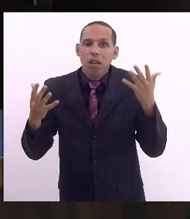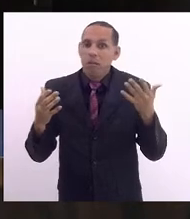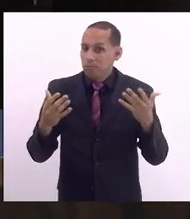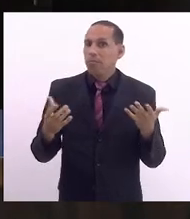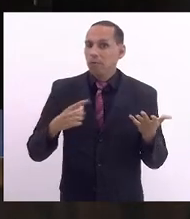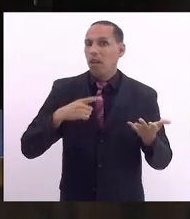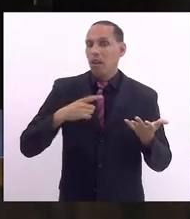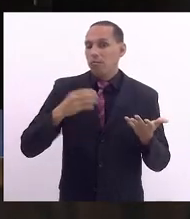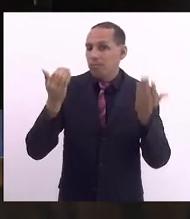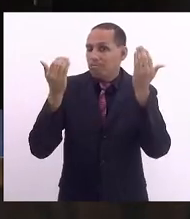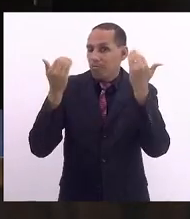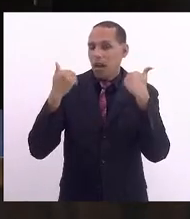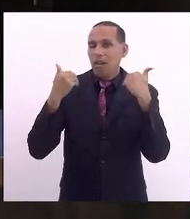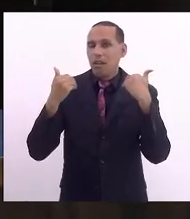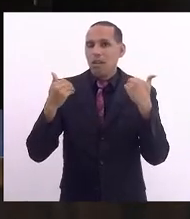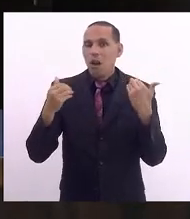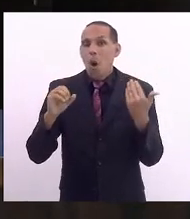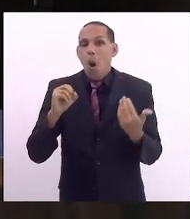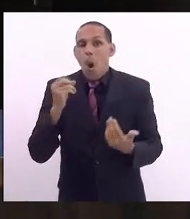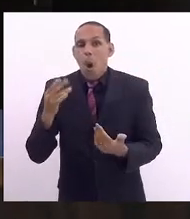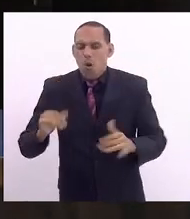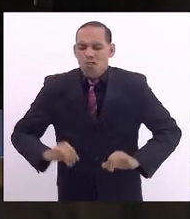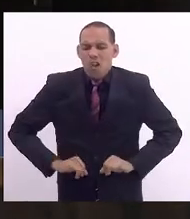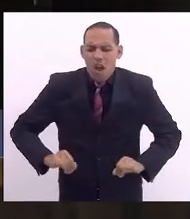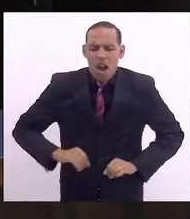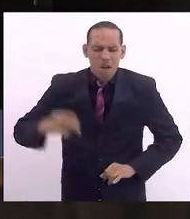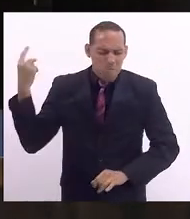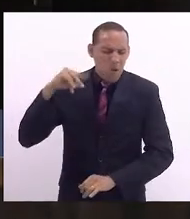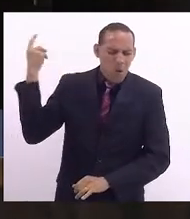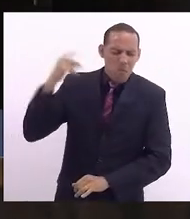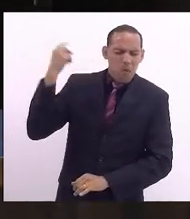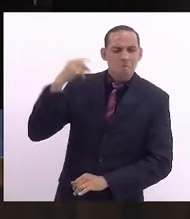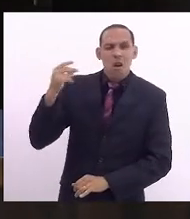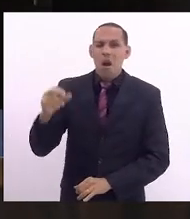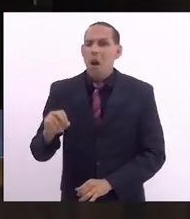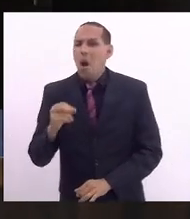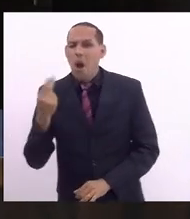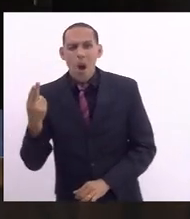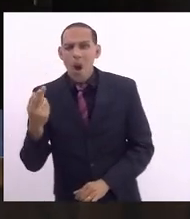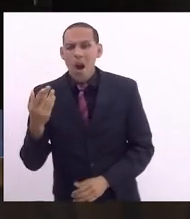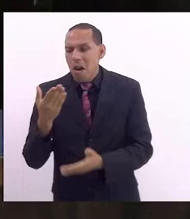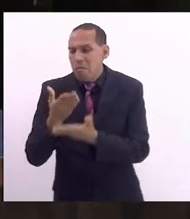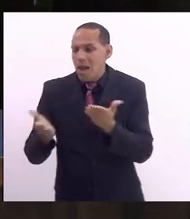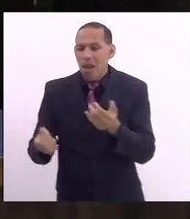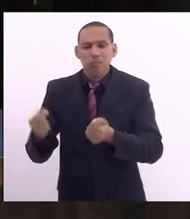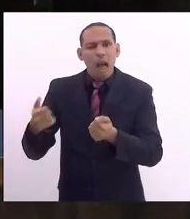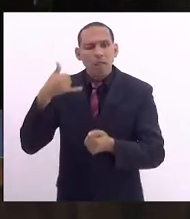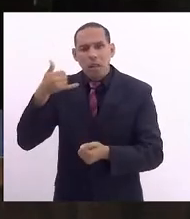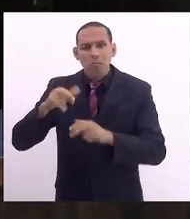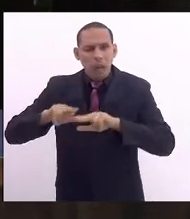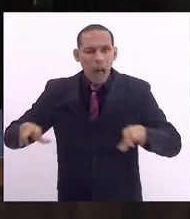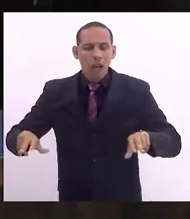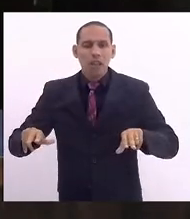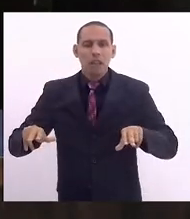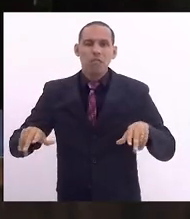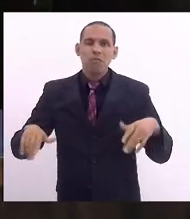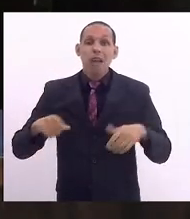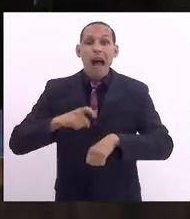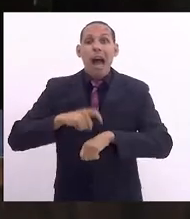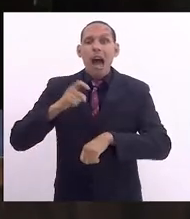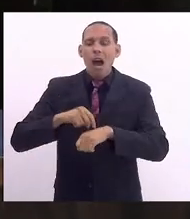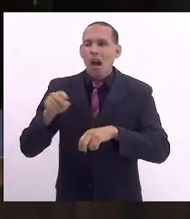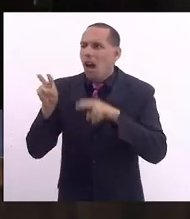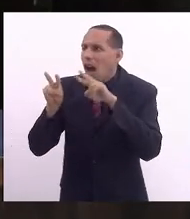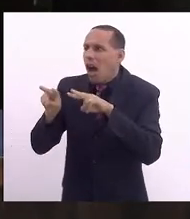de sair de alguma forma machucado dessa situação, ou até mesmo perder seu bem material, faz com que muitas vezes a